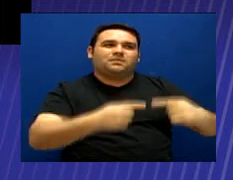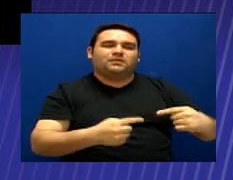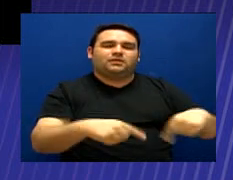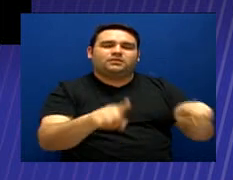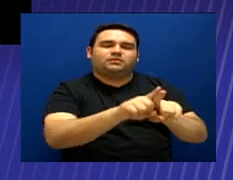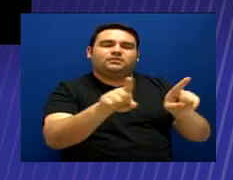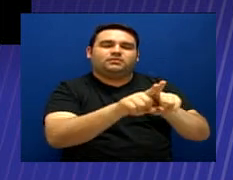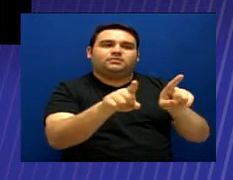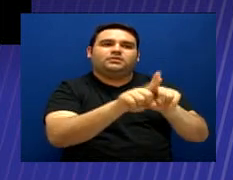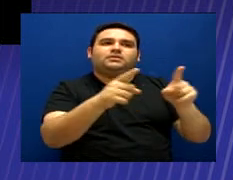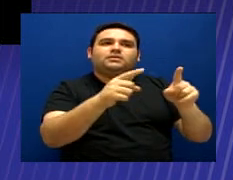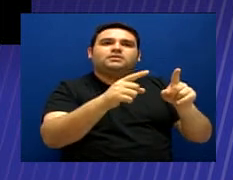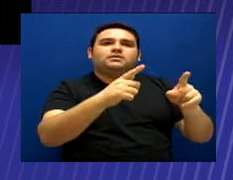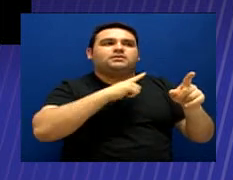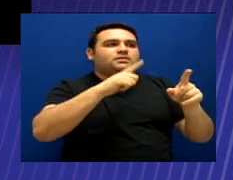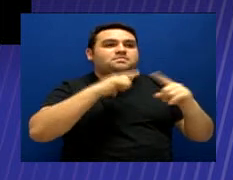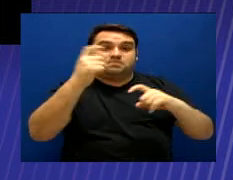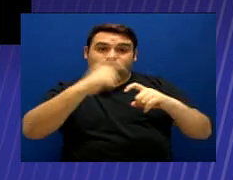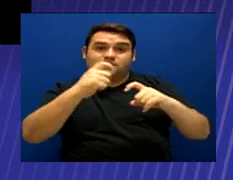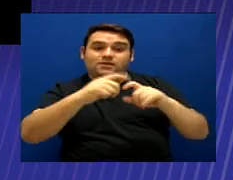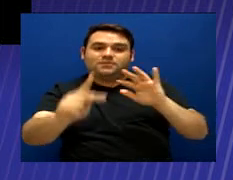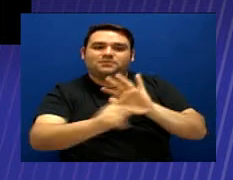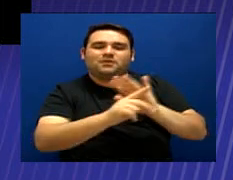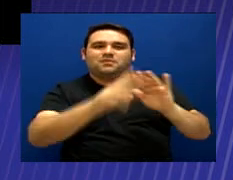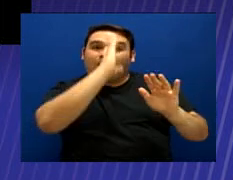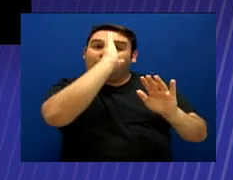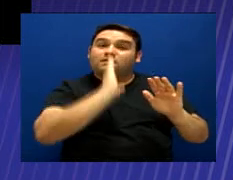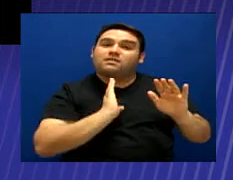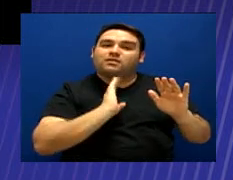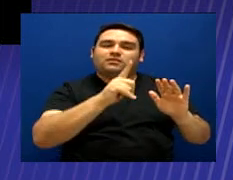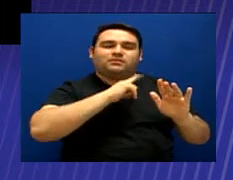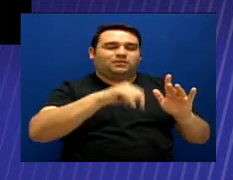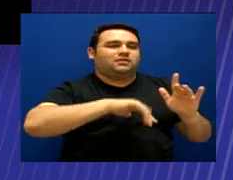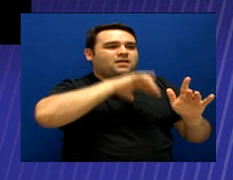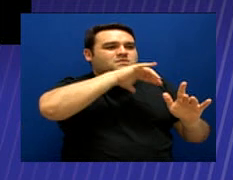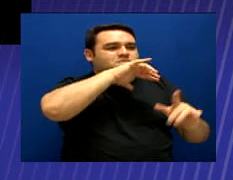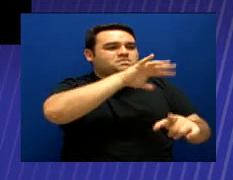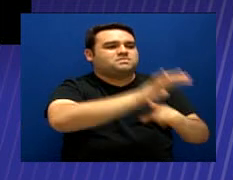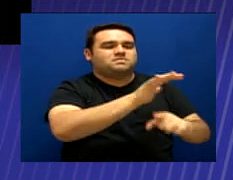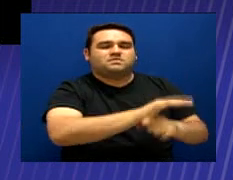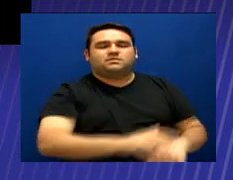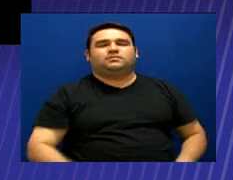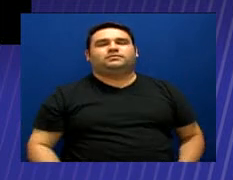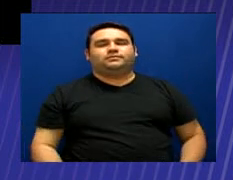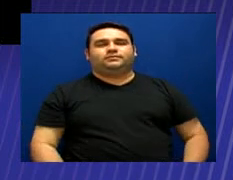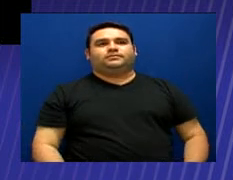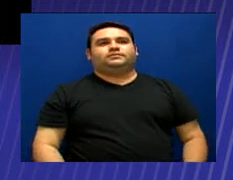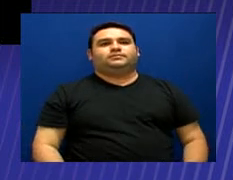também de clínicas gratuitas para atender essa população também.